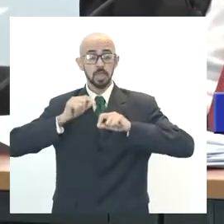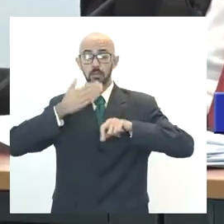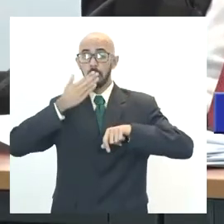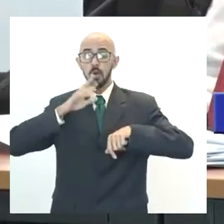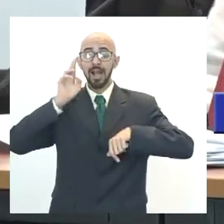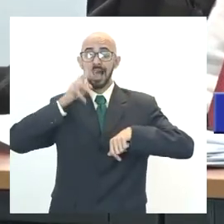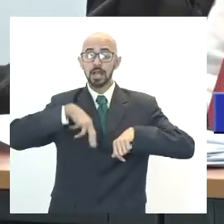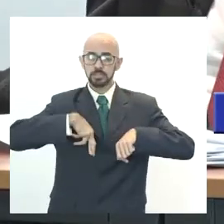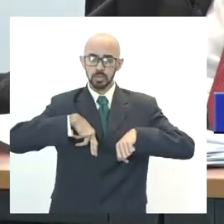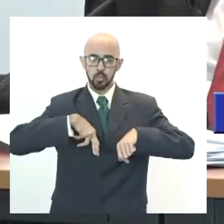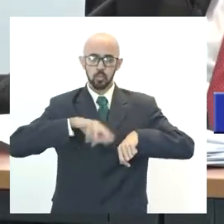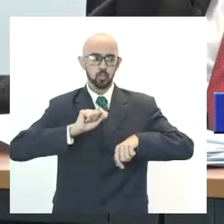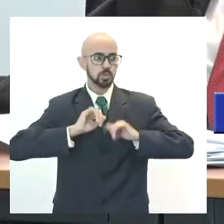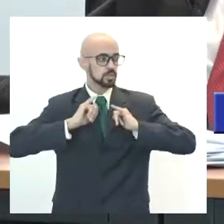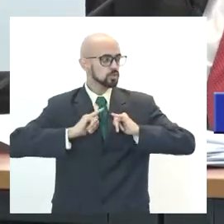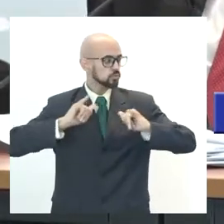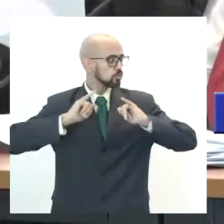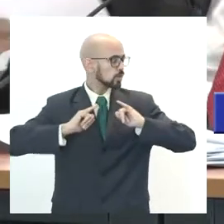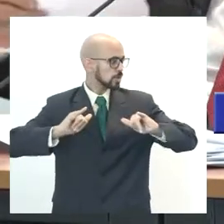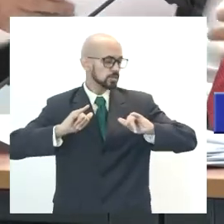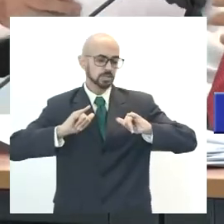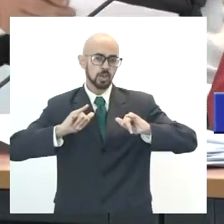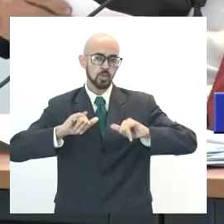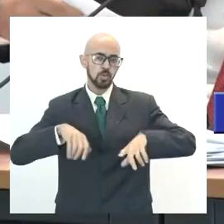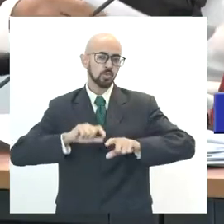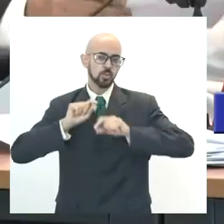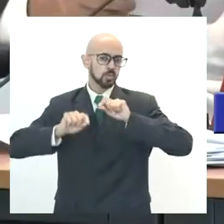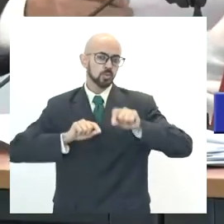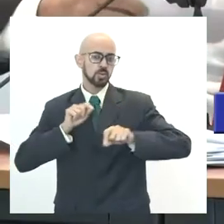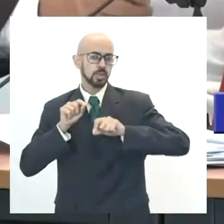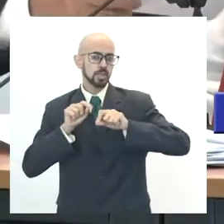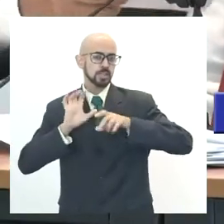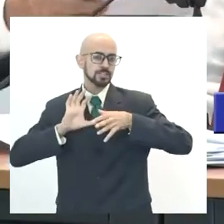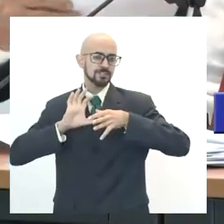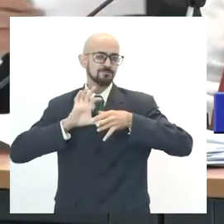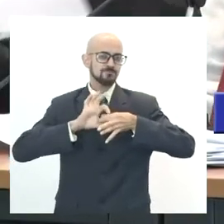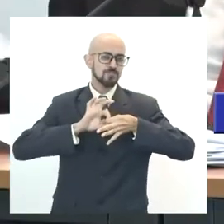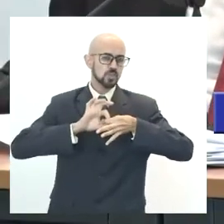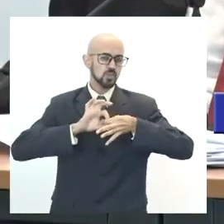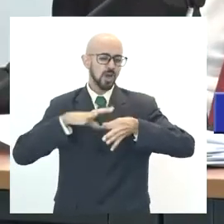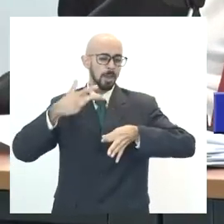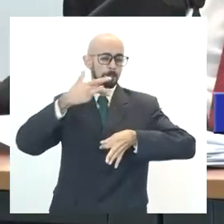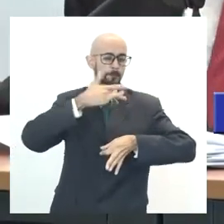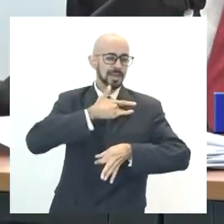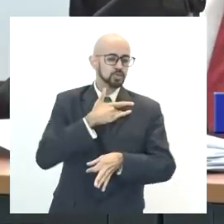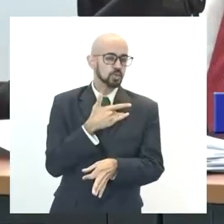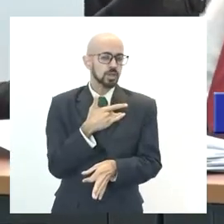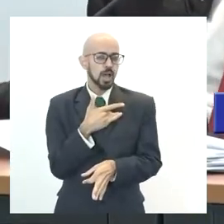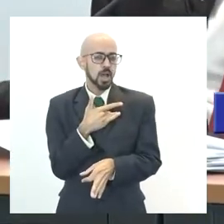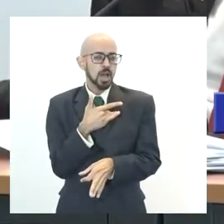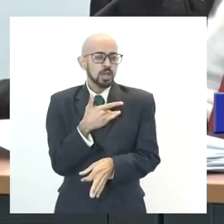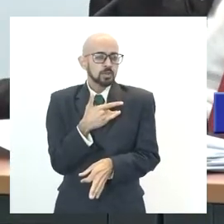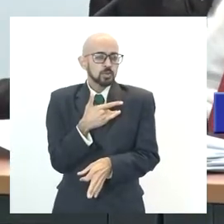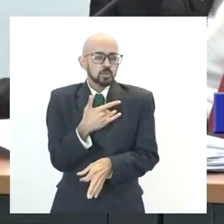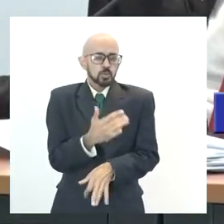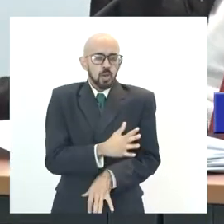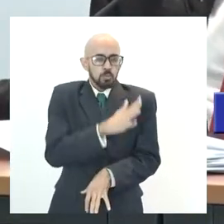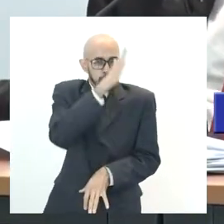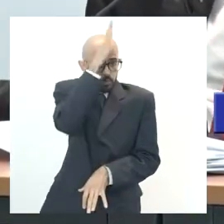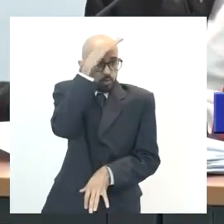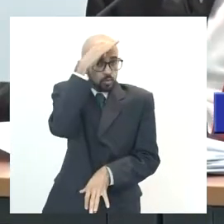razão da divulgação dessa desse vínculo tão apaixonado ao bolsonarista